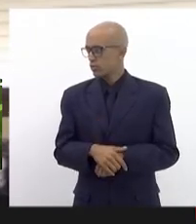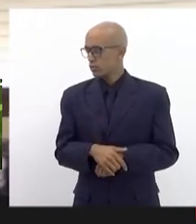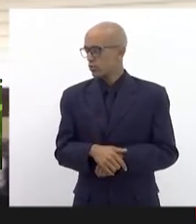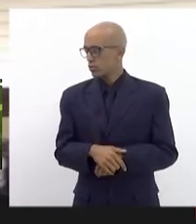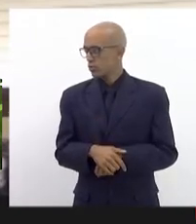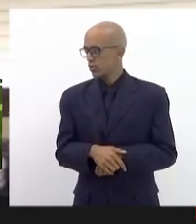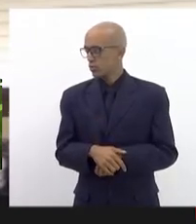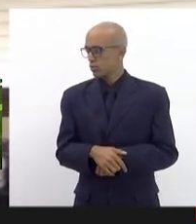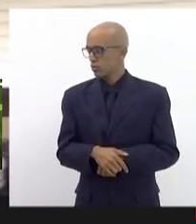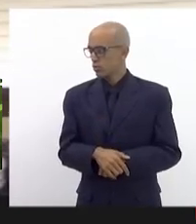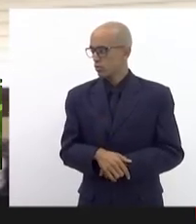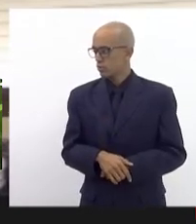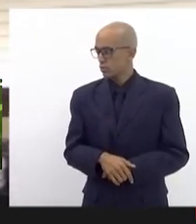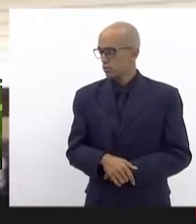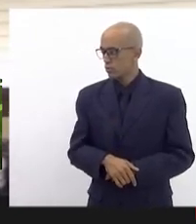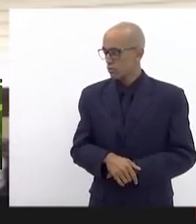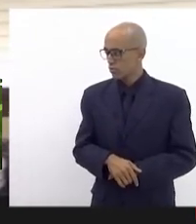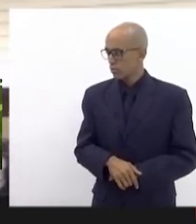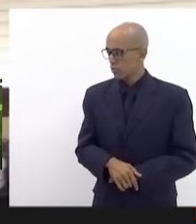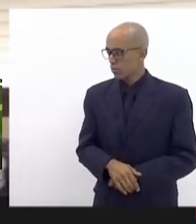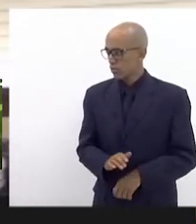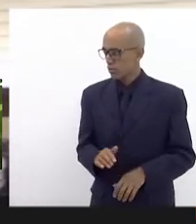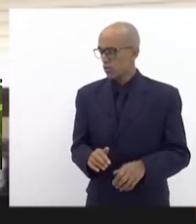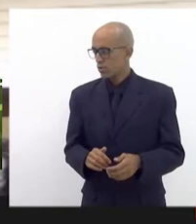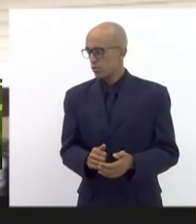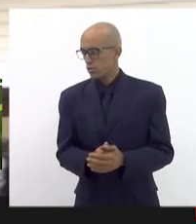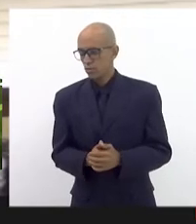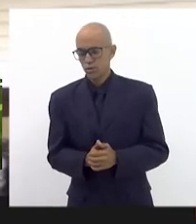instituições, né, de PhDs, de instituições, né,